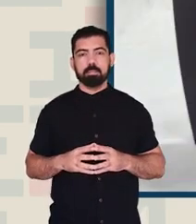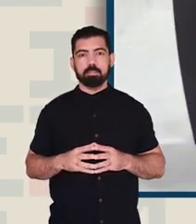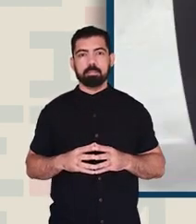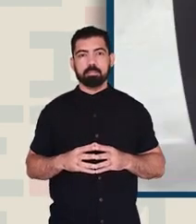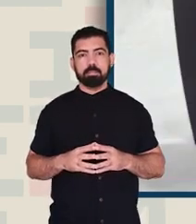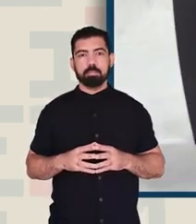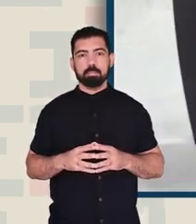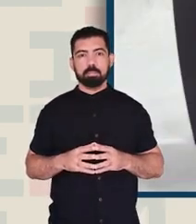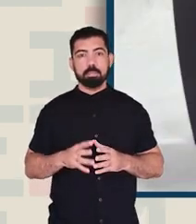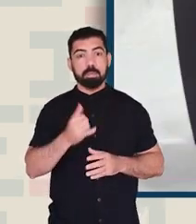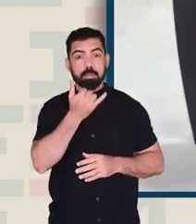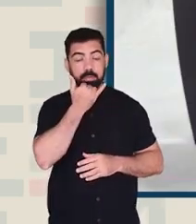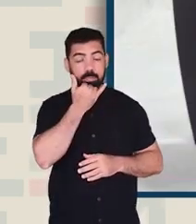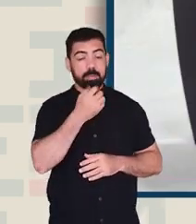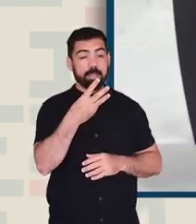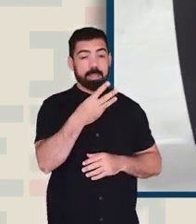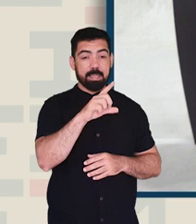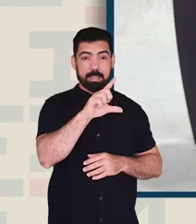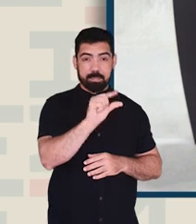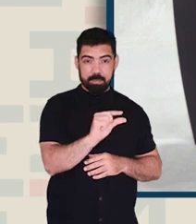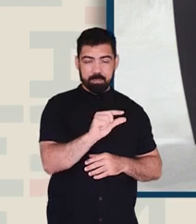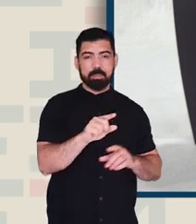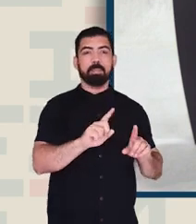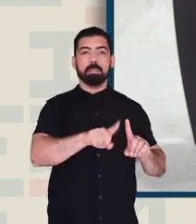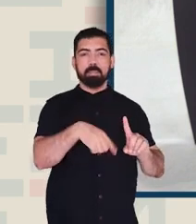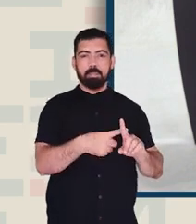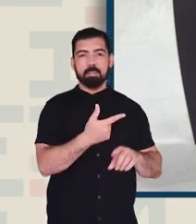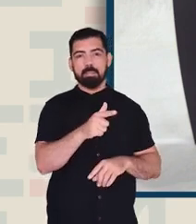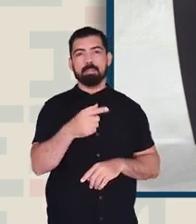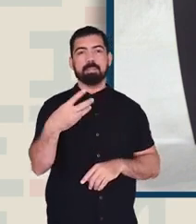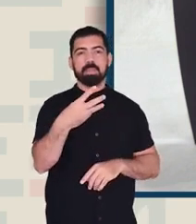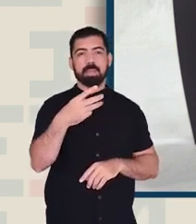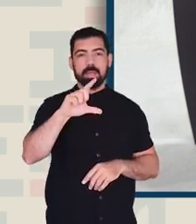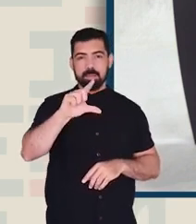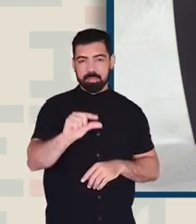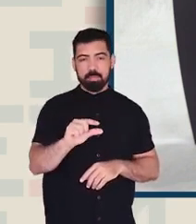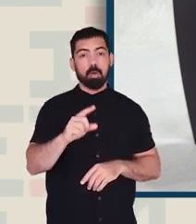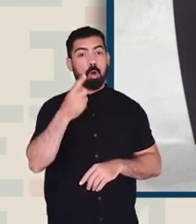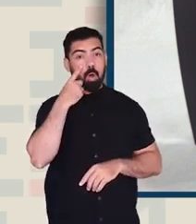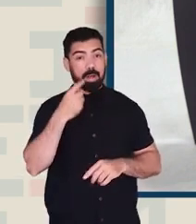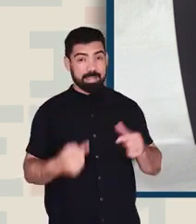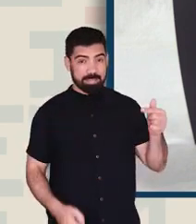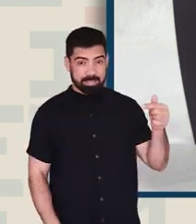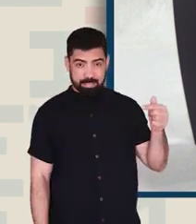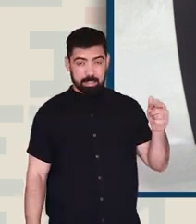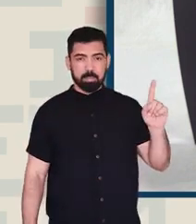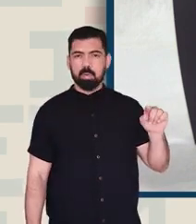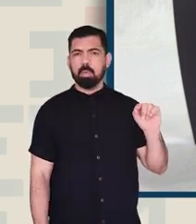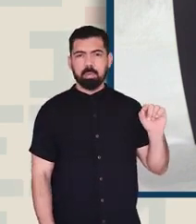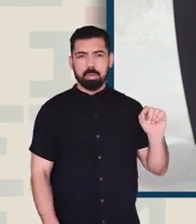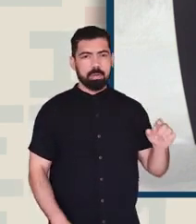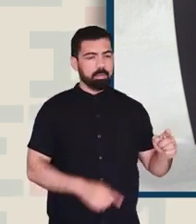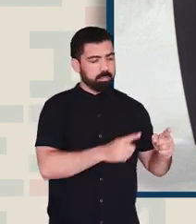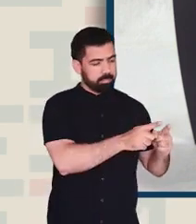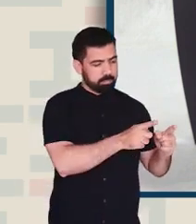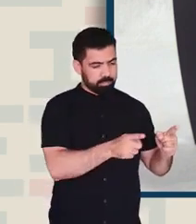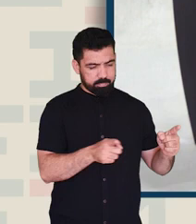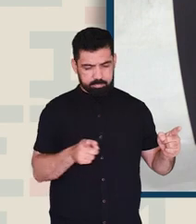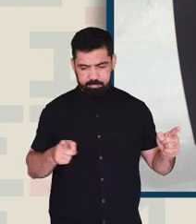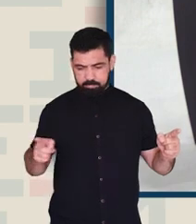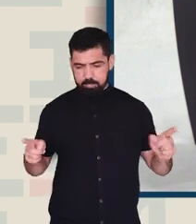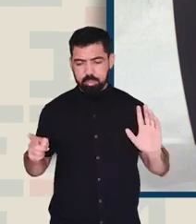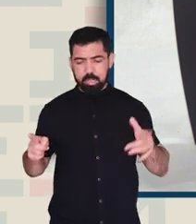quer dizer, depois uma terça menor, agora uma outra terça menor. É interessante pensar nesse sétimo parcial, que ele é um parcial que ele já possui